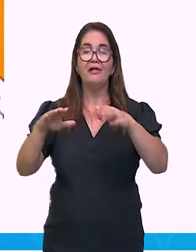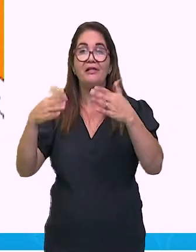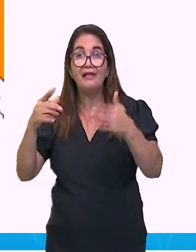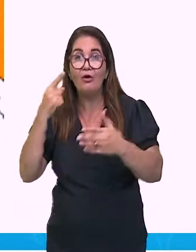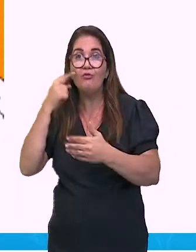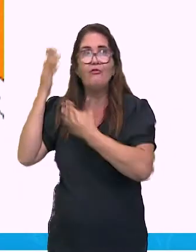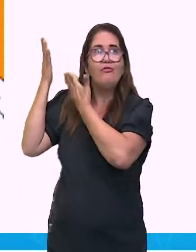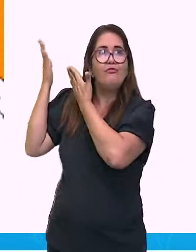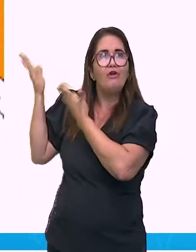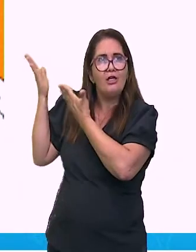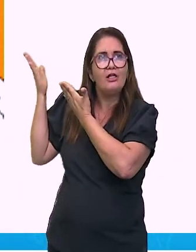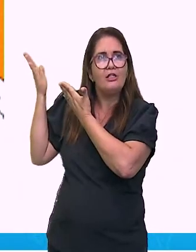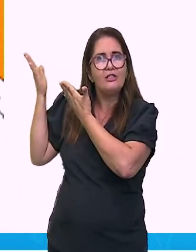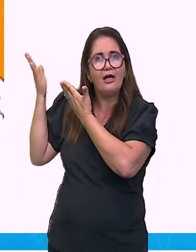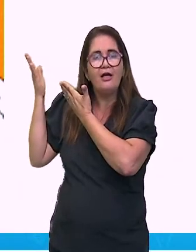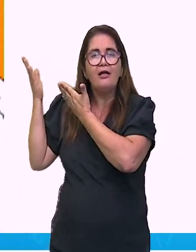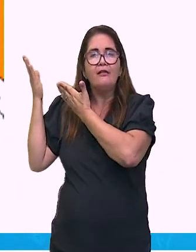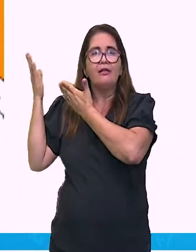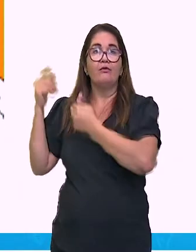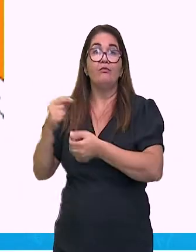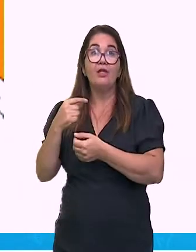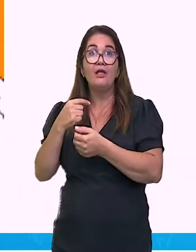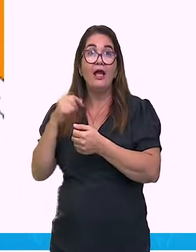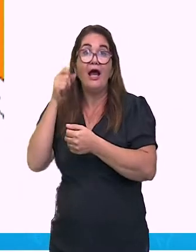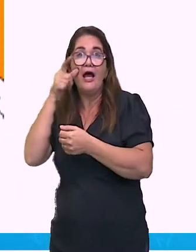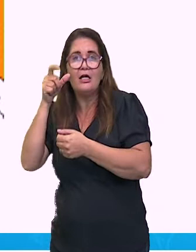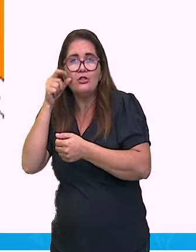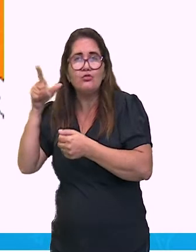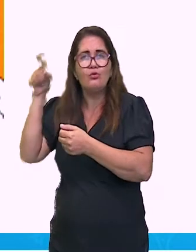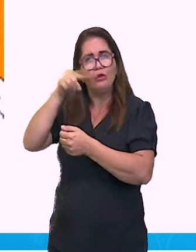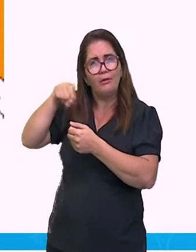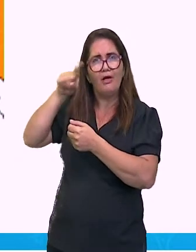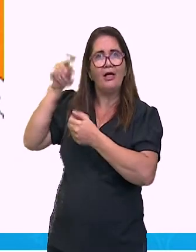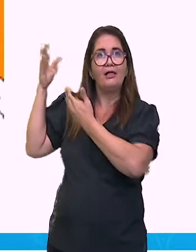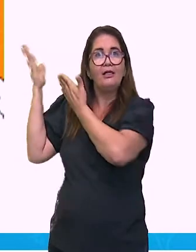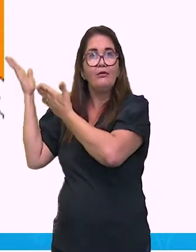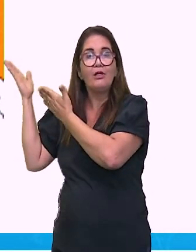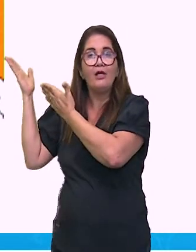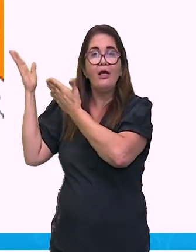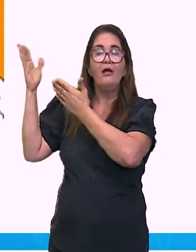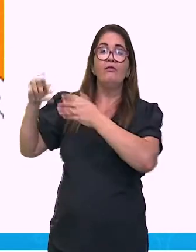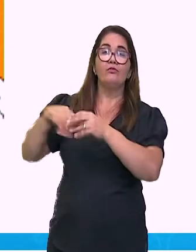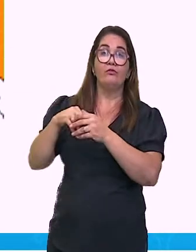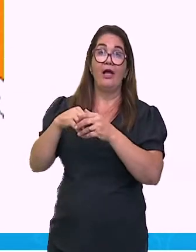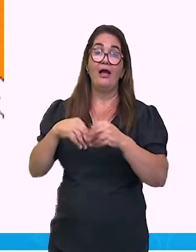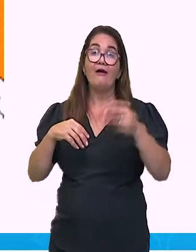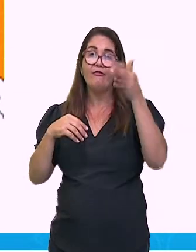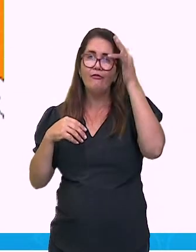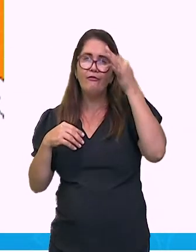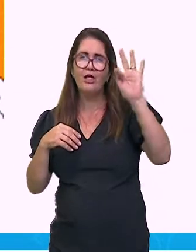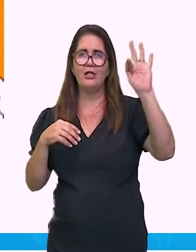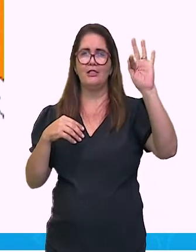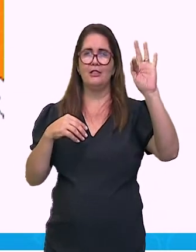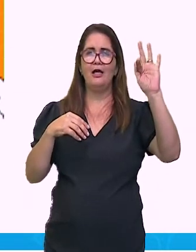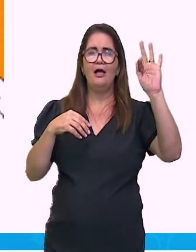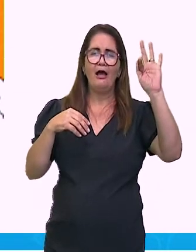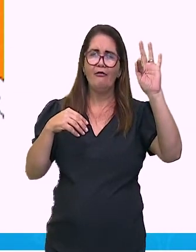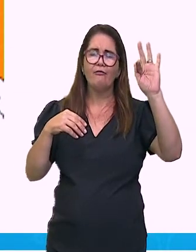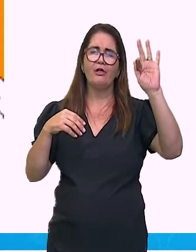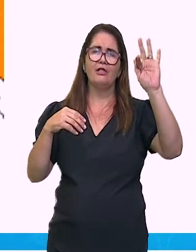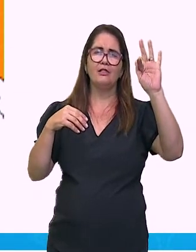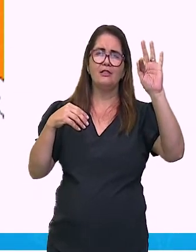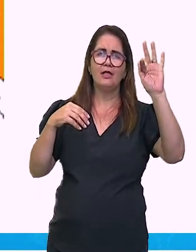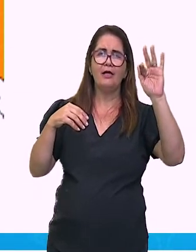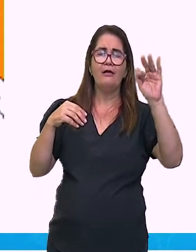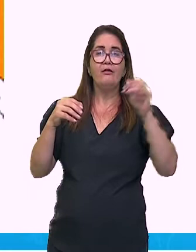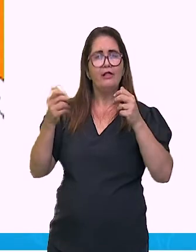ficou praticamente a Grã-Bretanha, a França defendendo as demais localidades